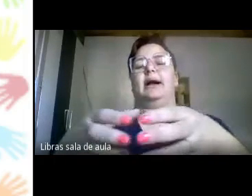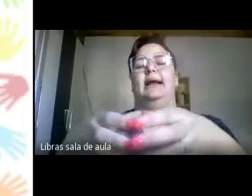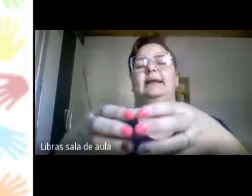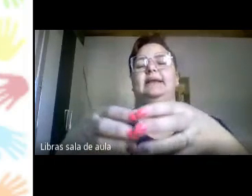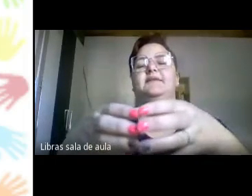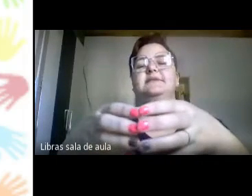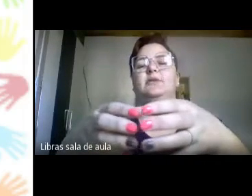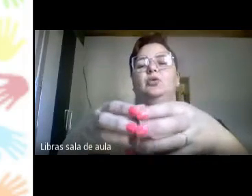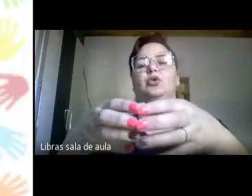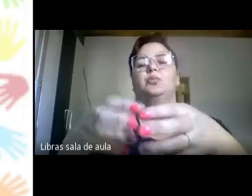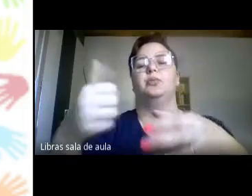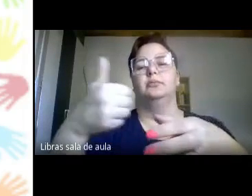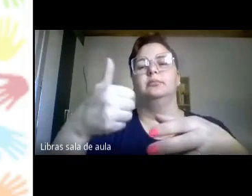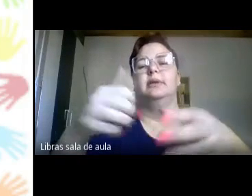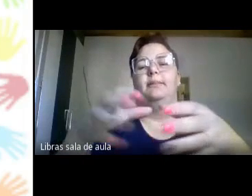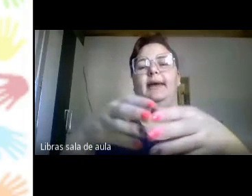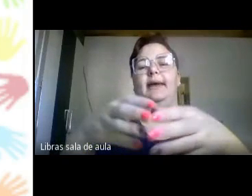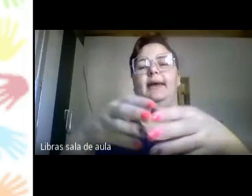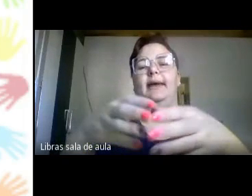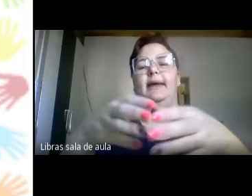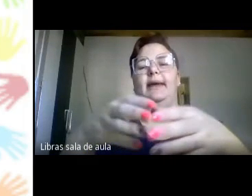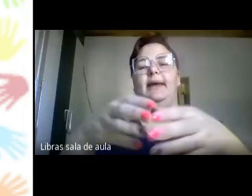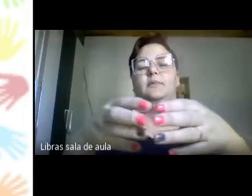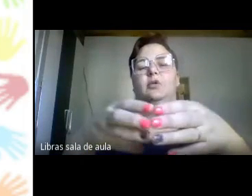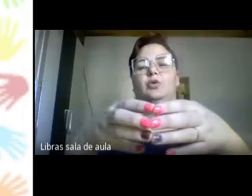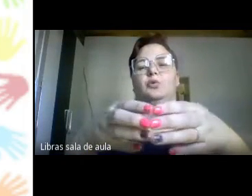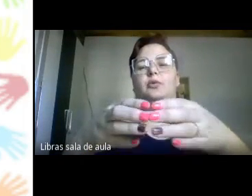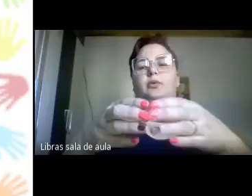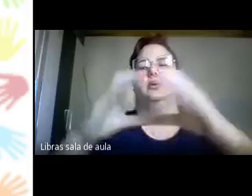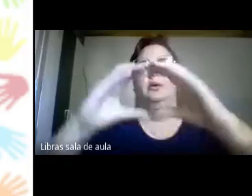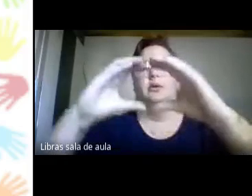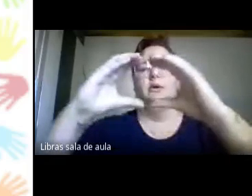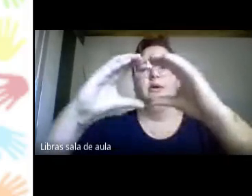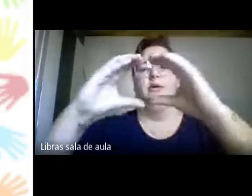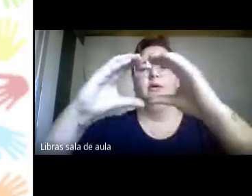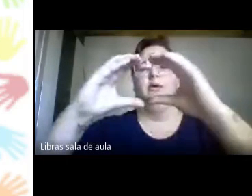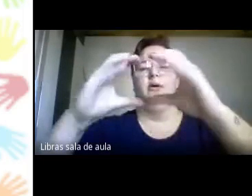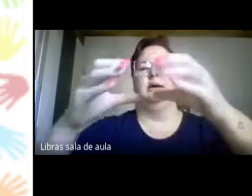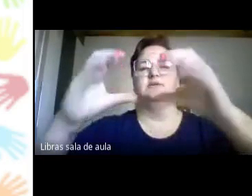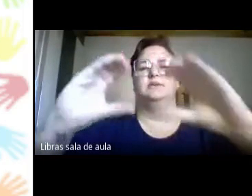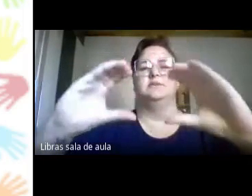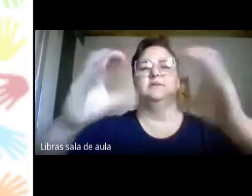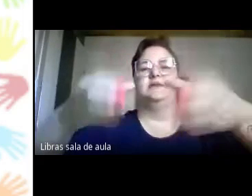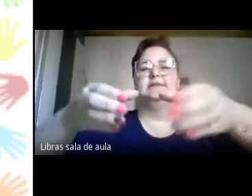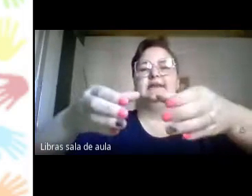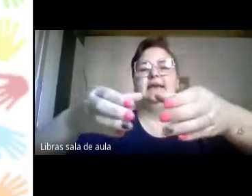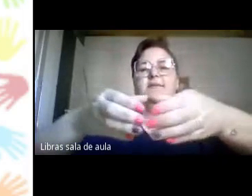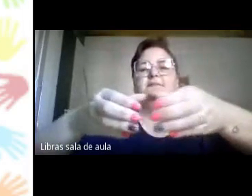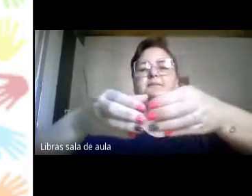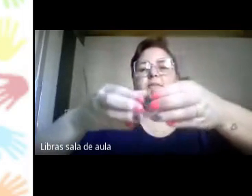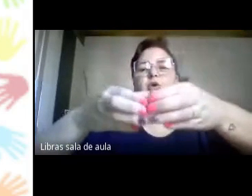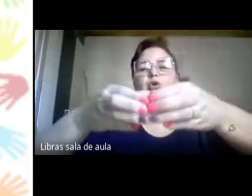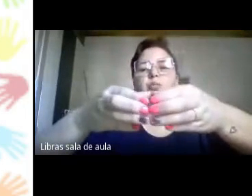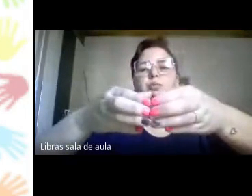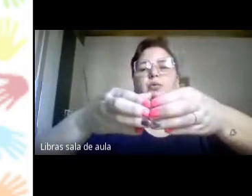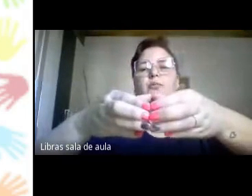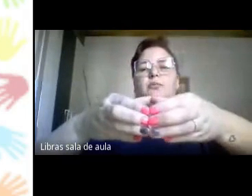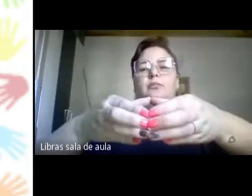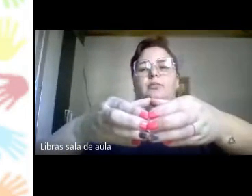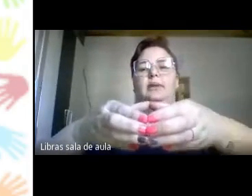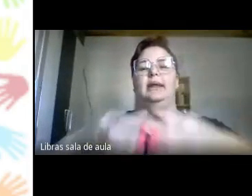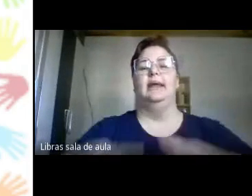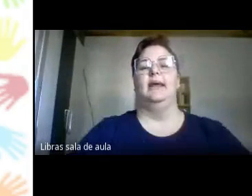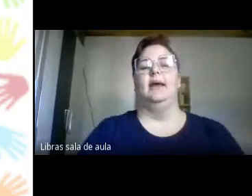Ó, a Karina tá fazendo grupo também. Grupo. Ó, as duas mãos em C. Grupo.